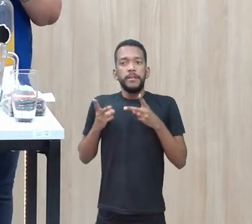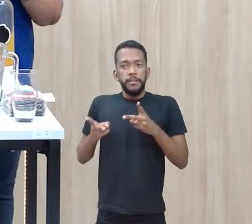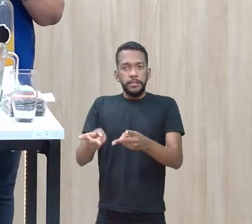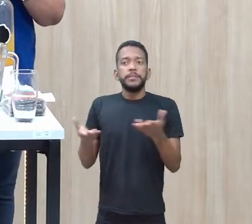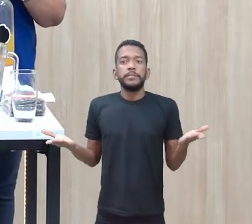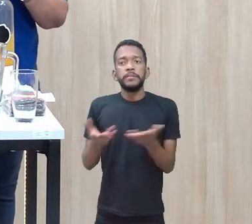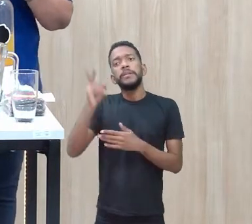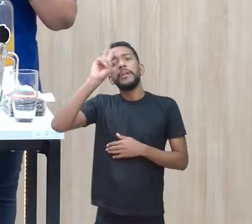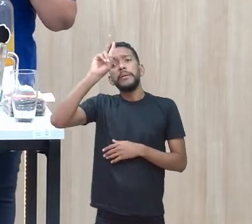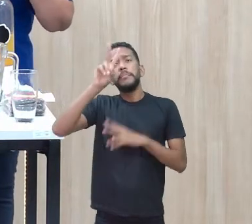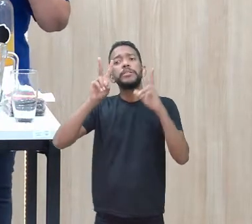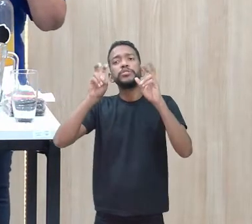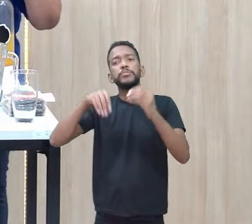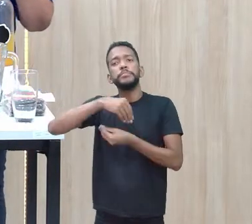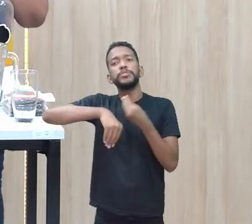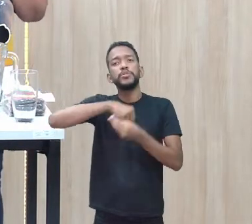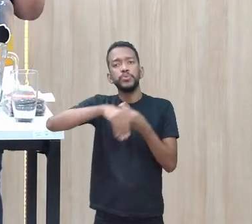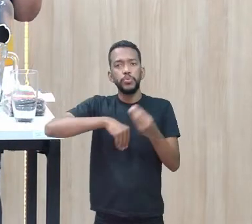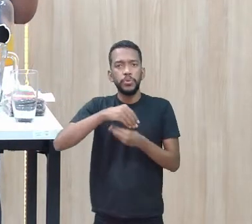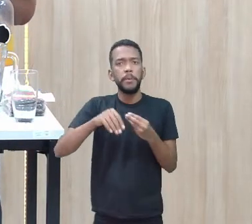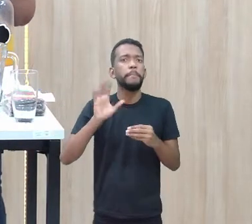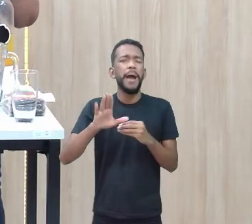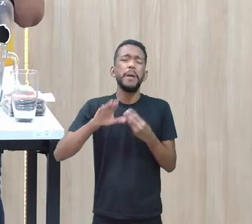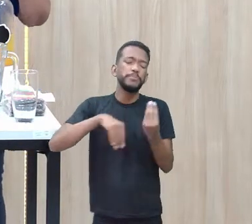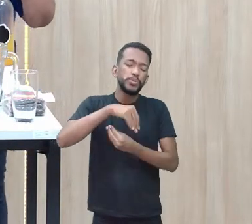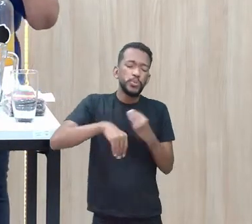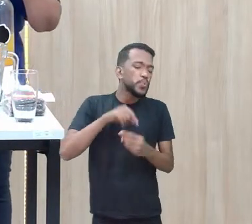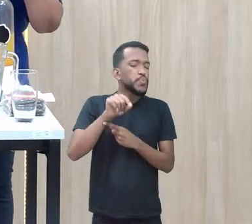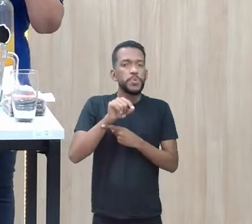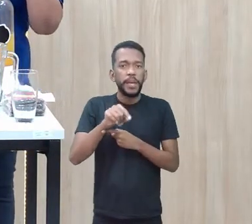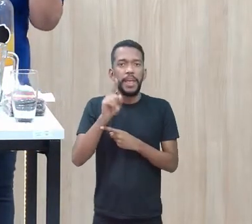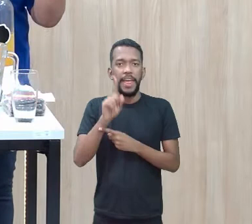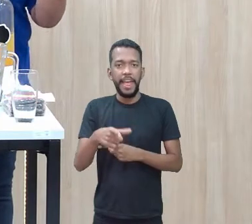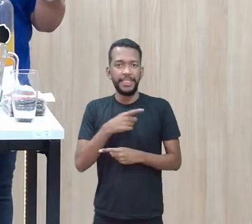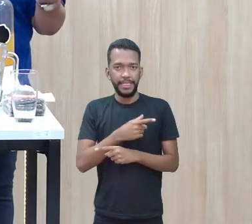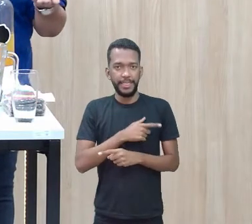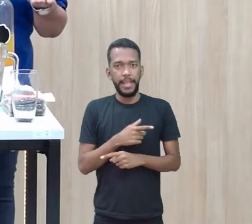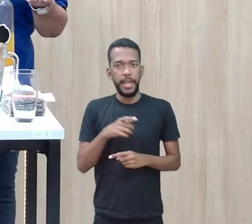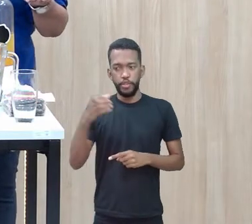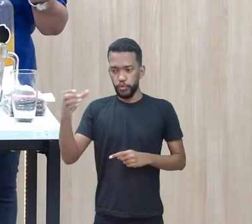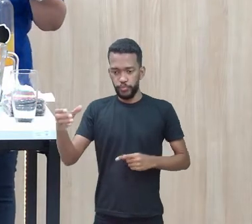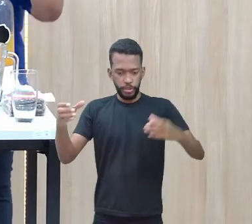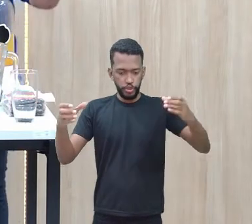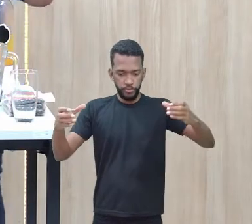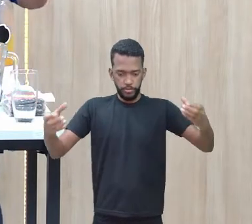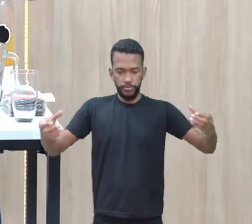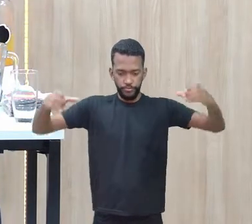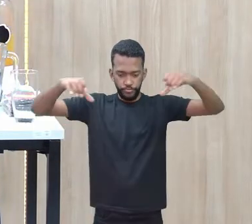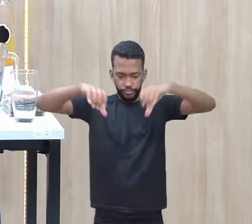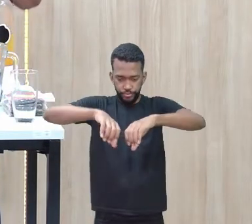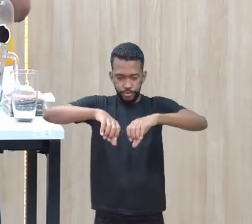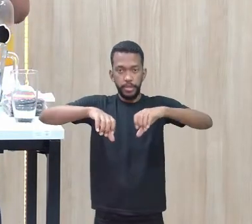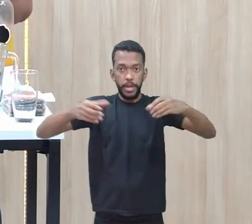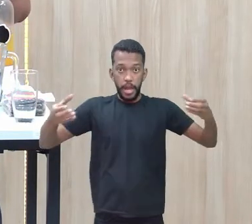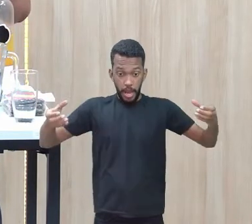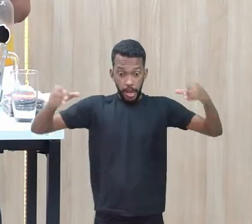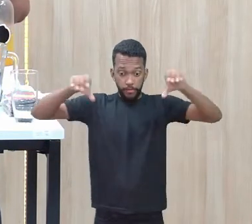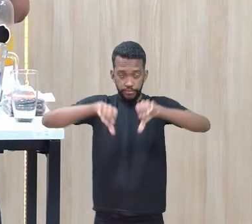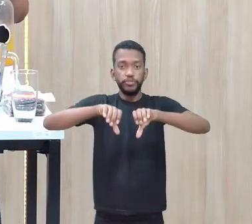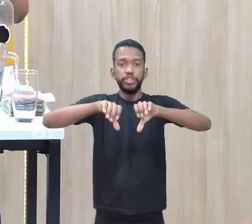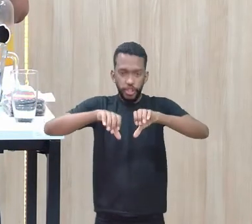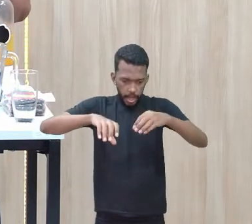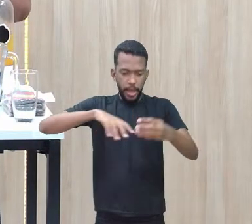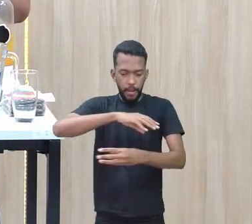de mistura. E aí, professor, o que é uma mistura? É a associação de duas ou mais substâncias cujas propriedades